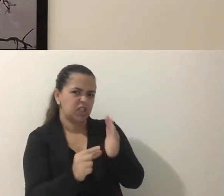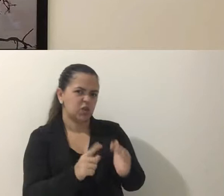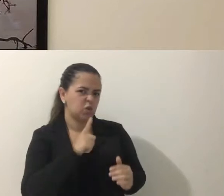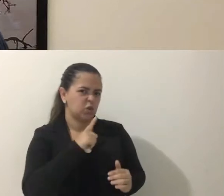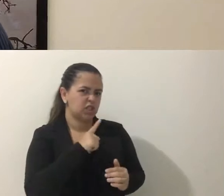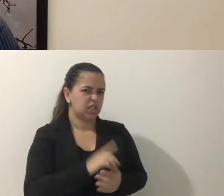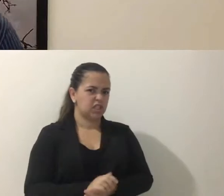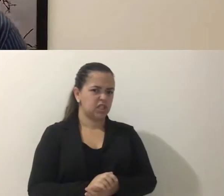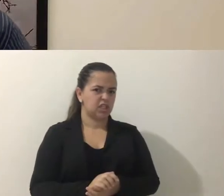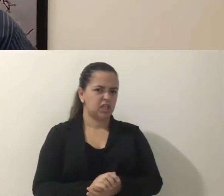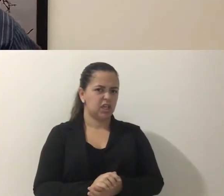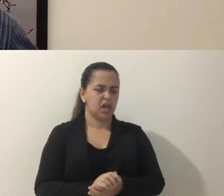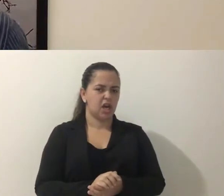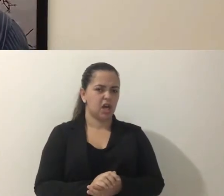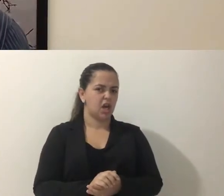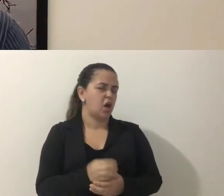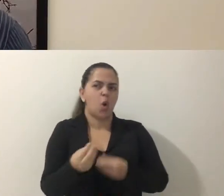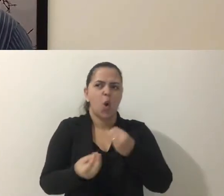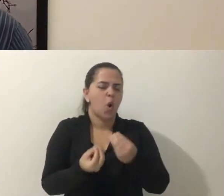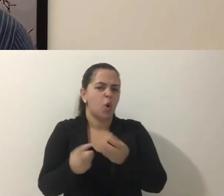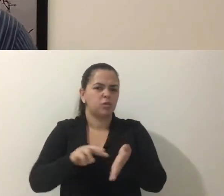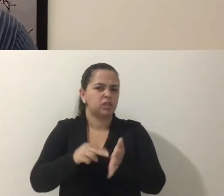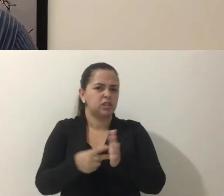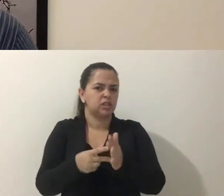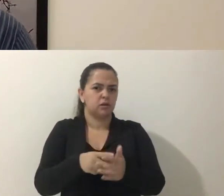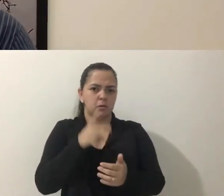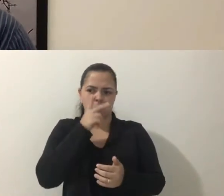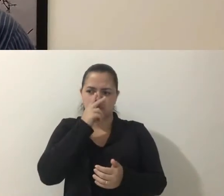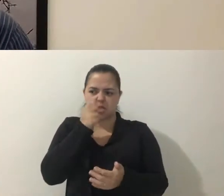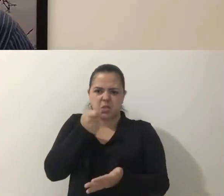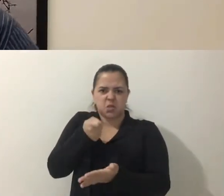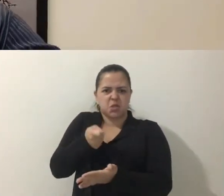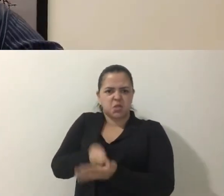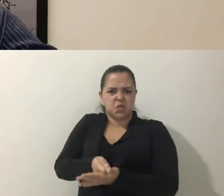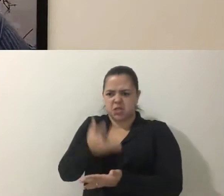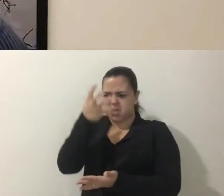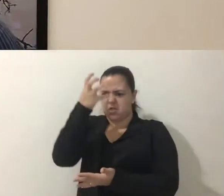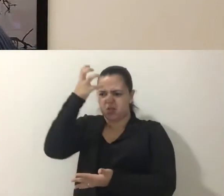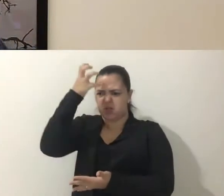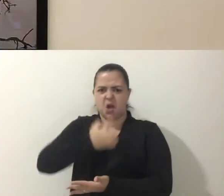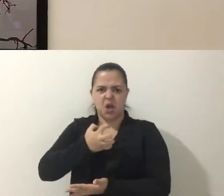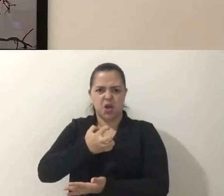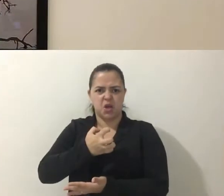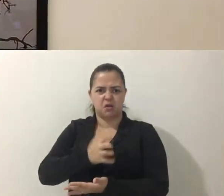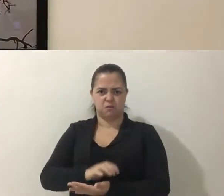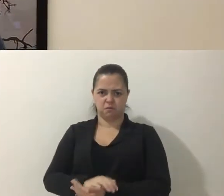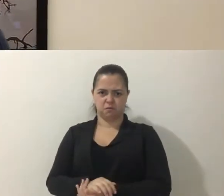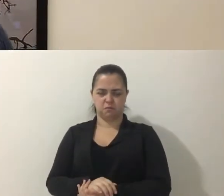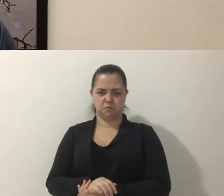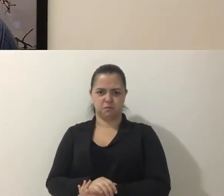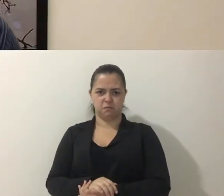versículo, eles interpretavam como algo mais grave, mais sério em relação ao